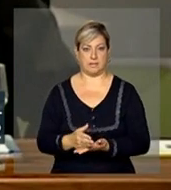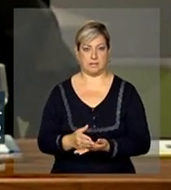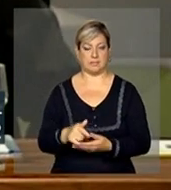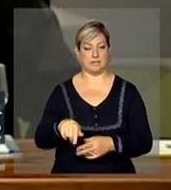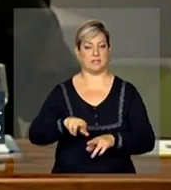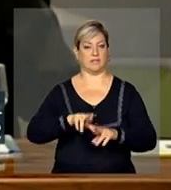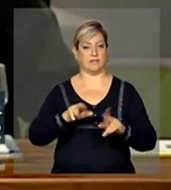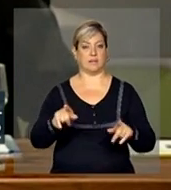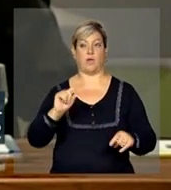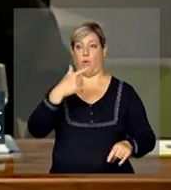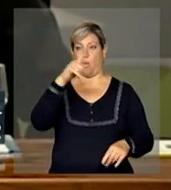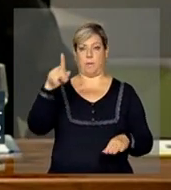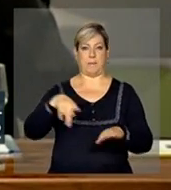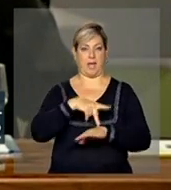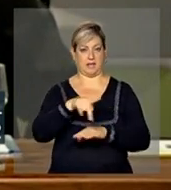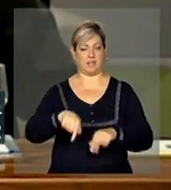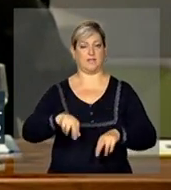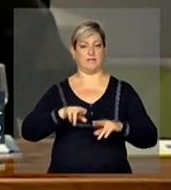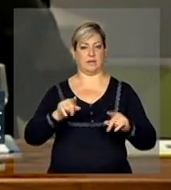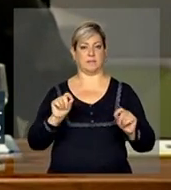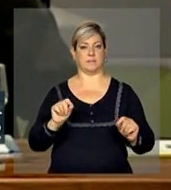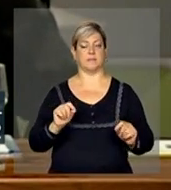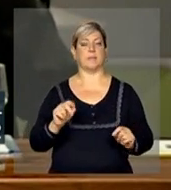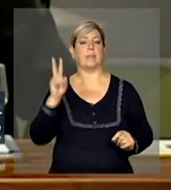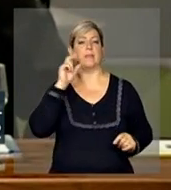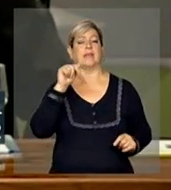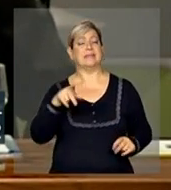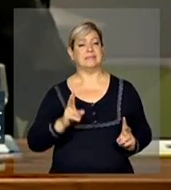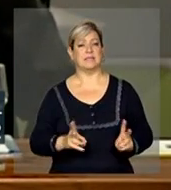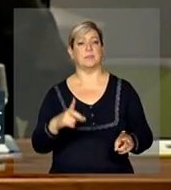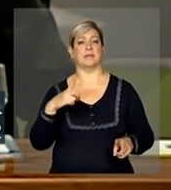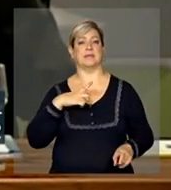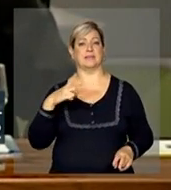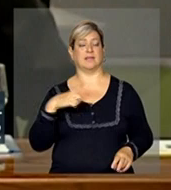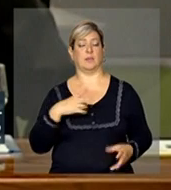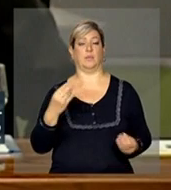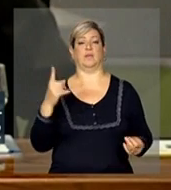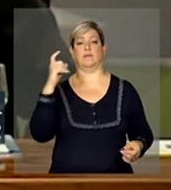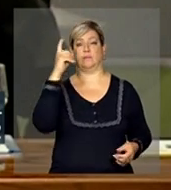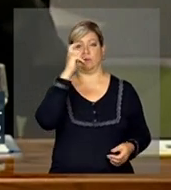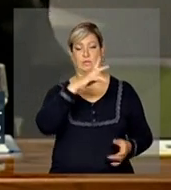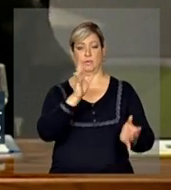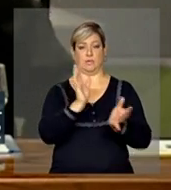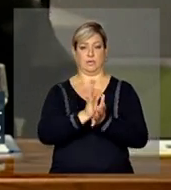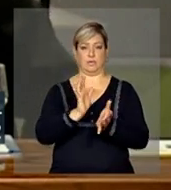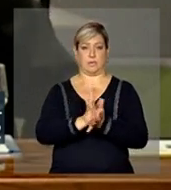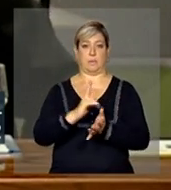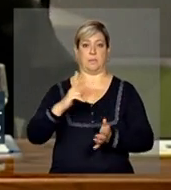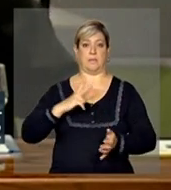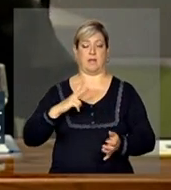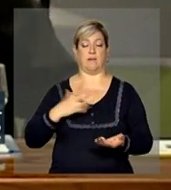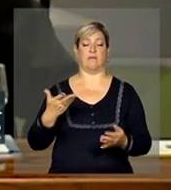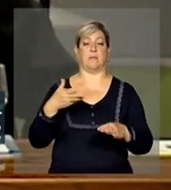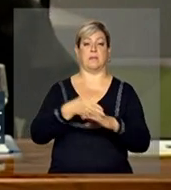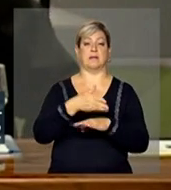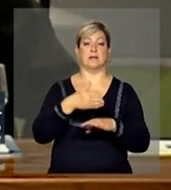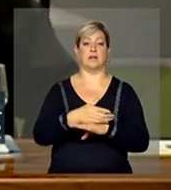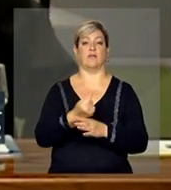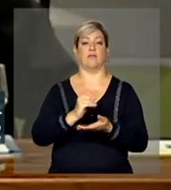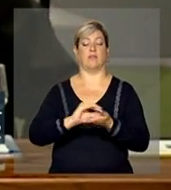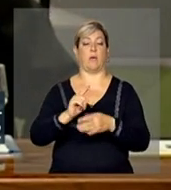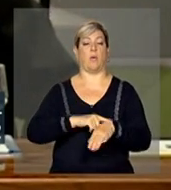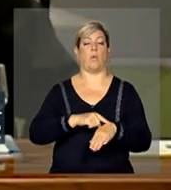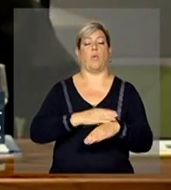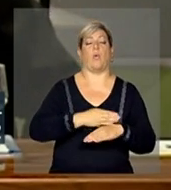invertida, né? Em função disso, sempre houve grande dificuldade do setor privado de participar do financiamento de